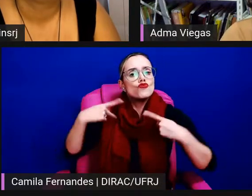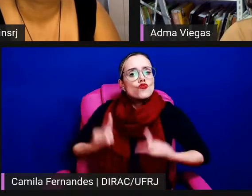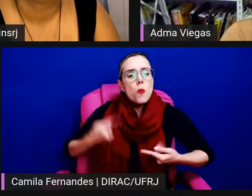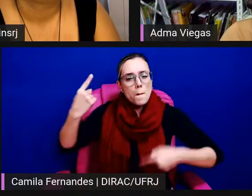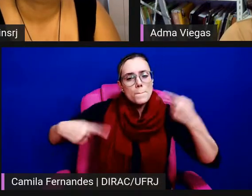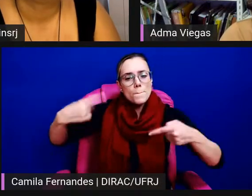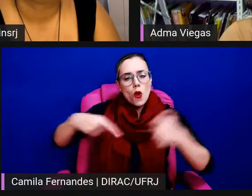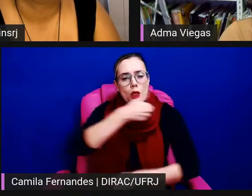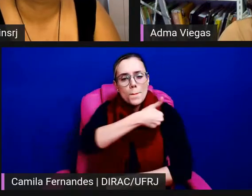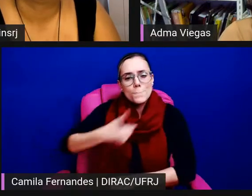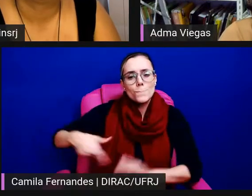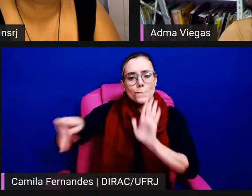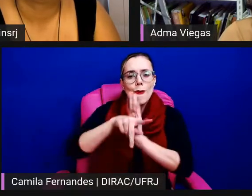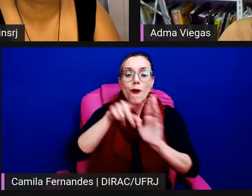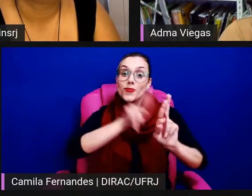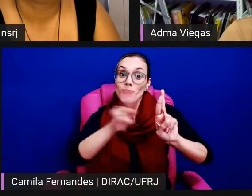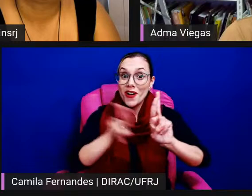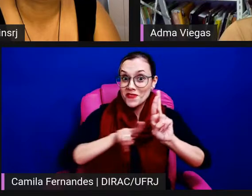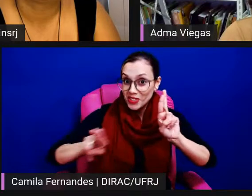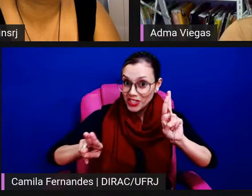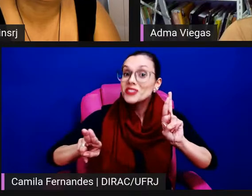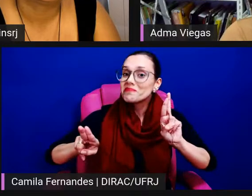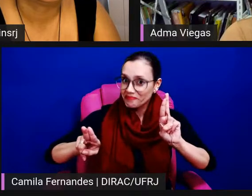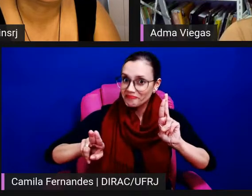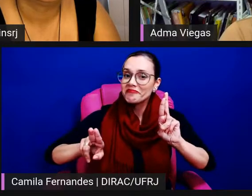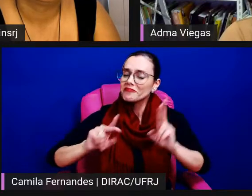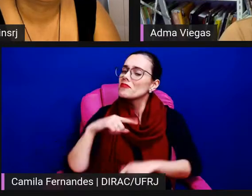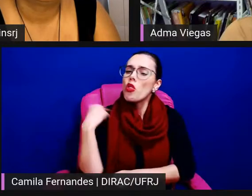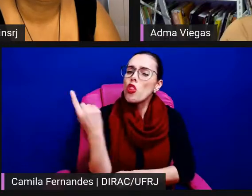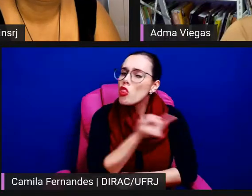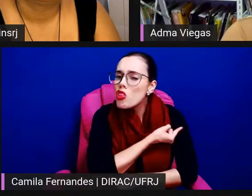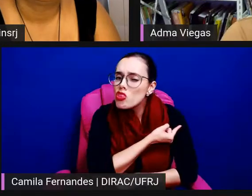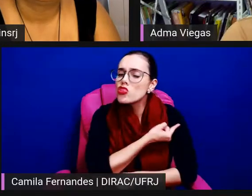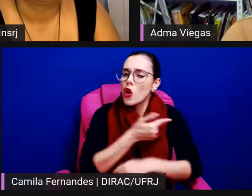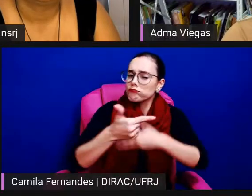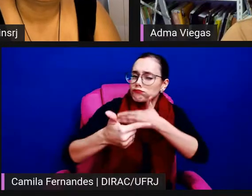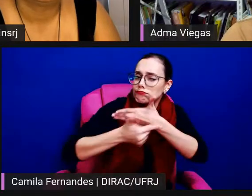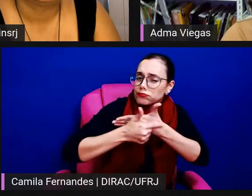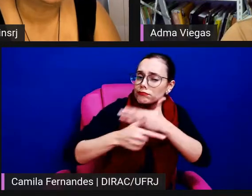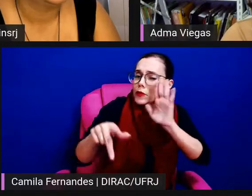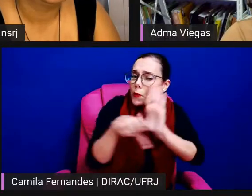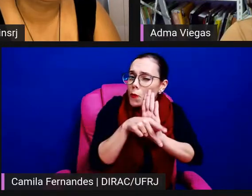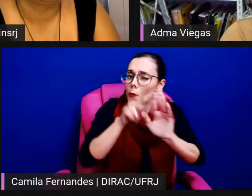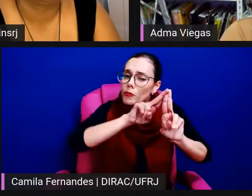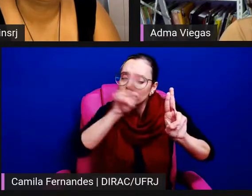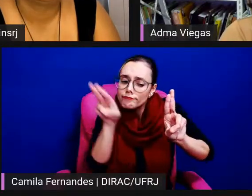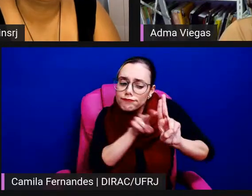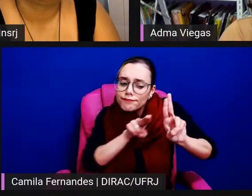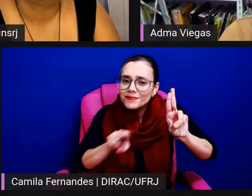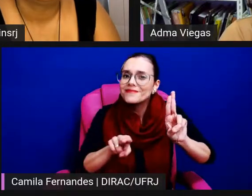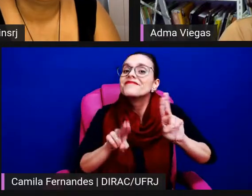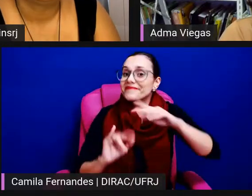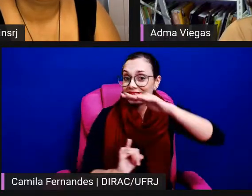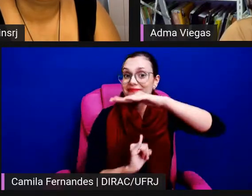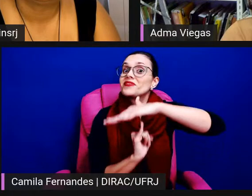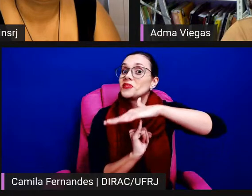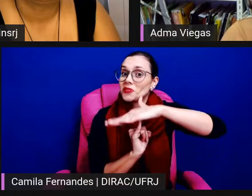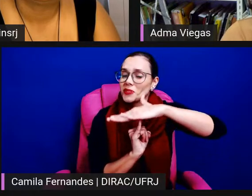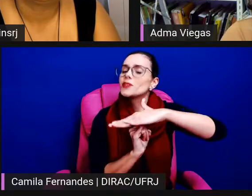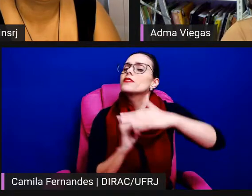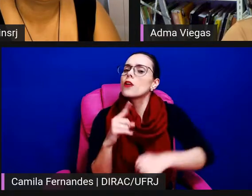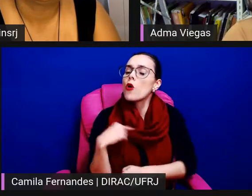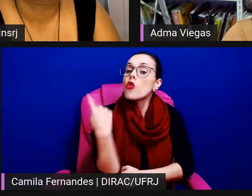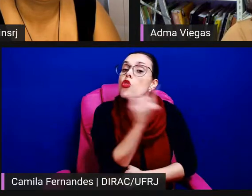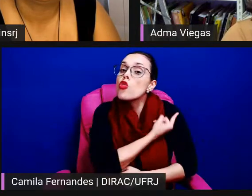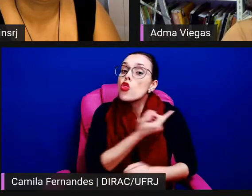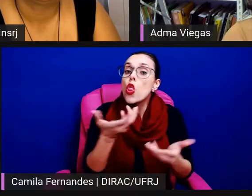da UFRJ. O nosso papel, o papel institucional do CRM, é atender